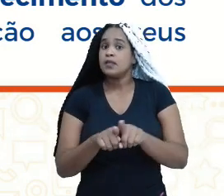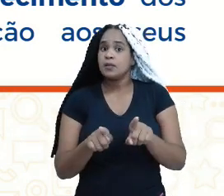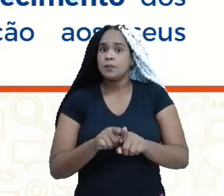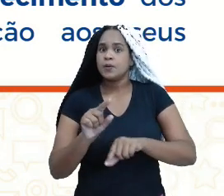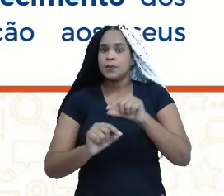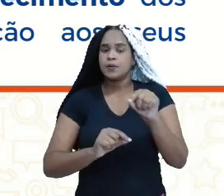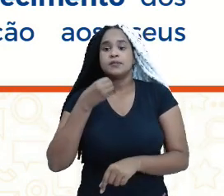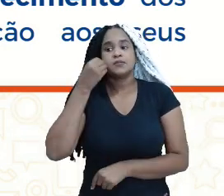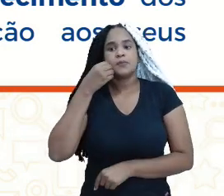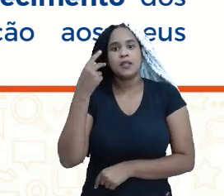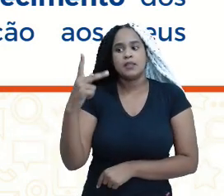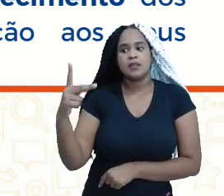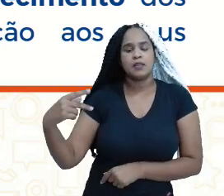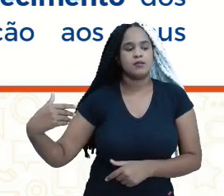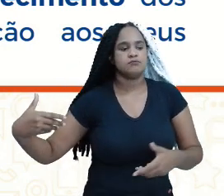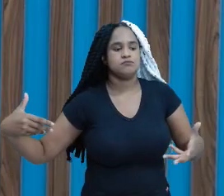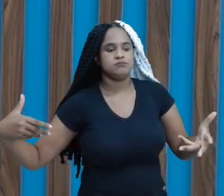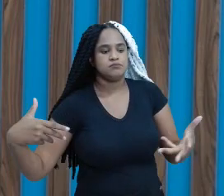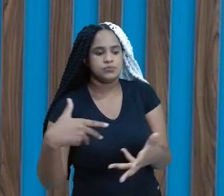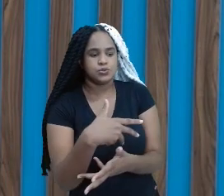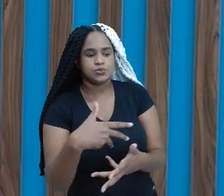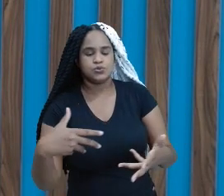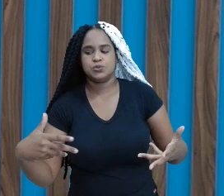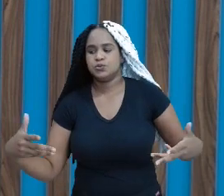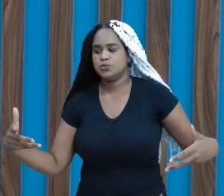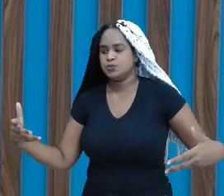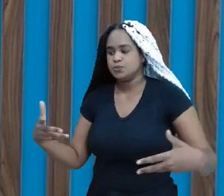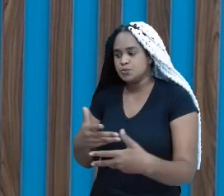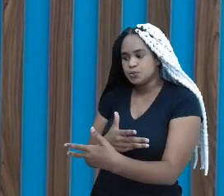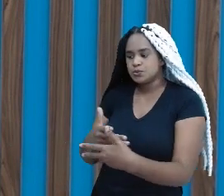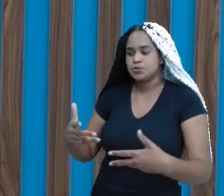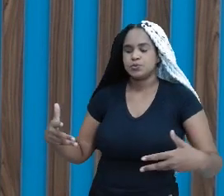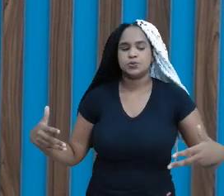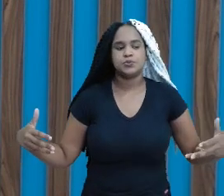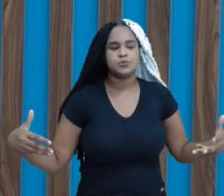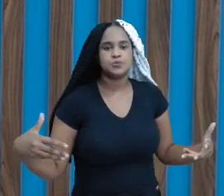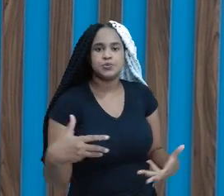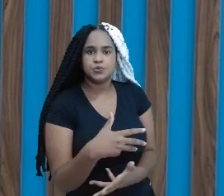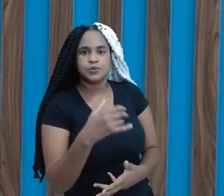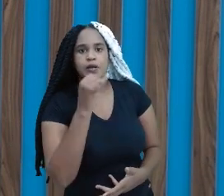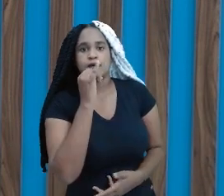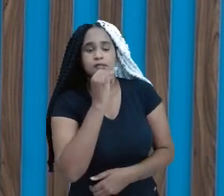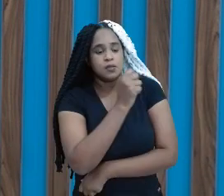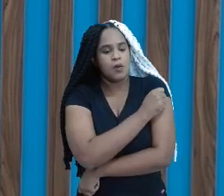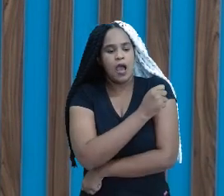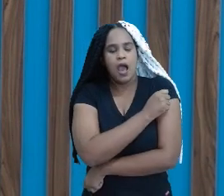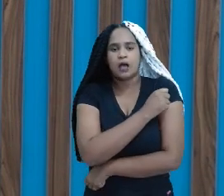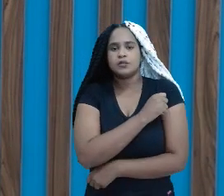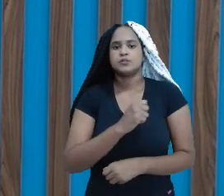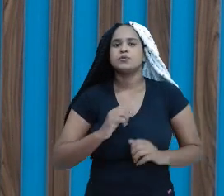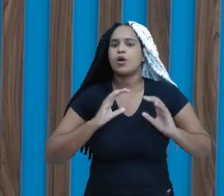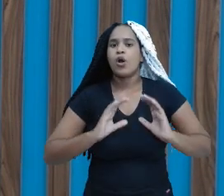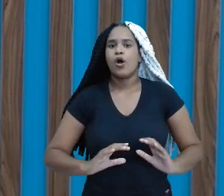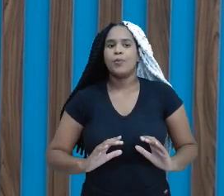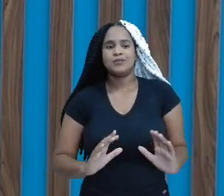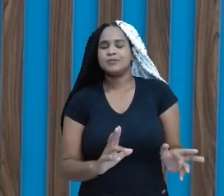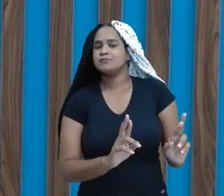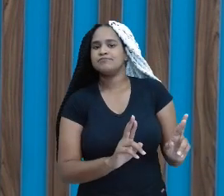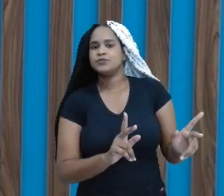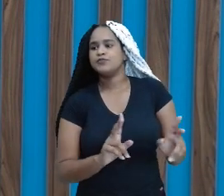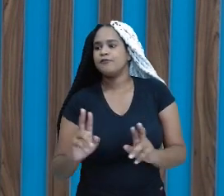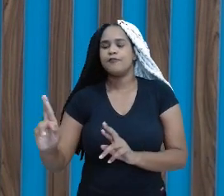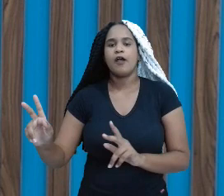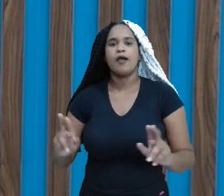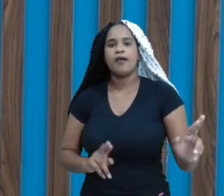relato de experiências, de possibilidades em que o estudante evidenciou um comportamento adaptativo que não ocorreu na escola.